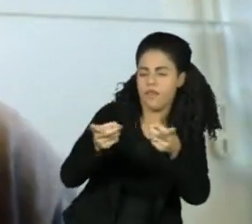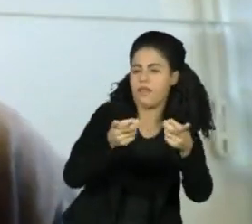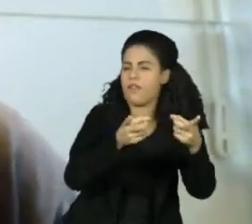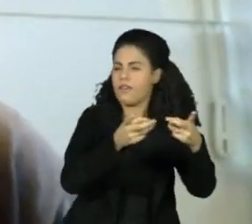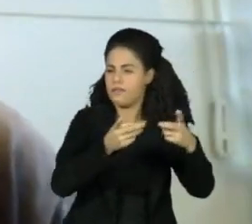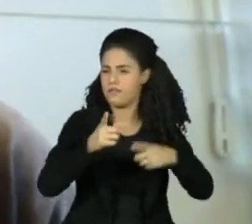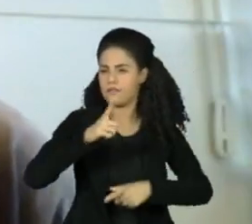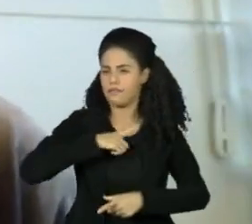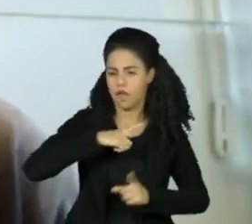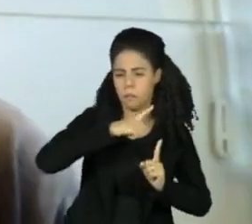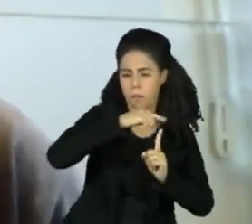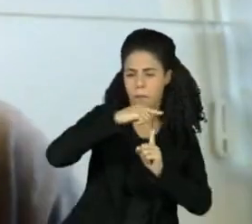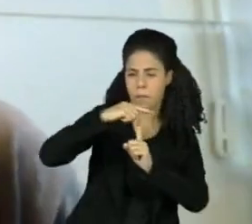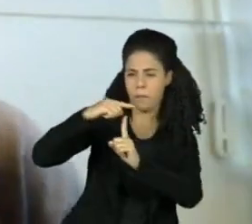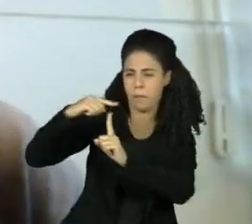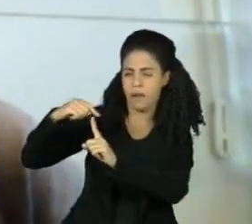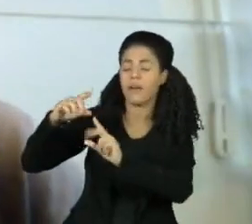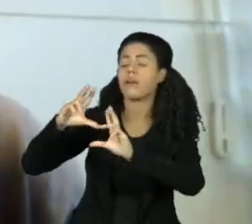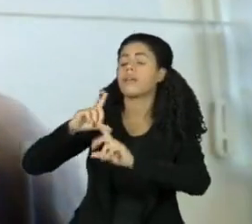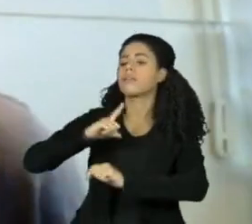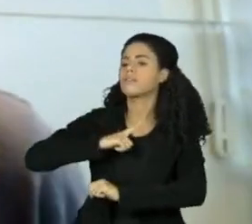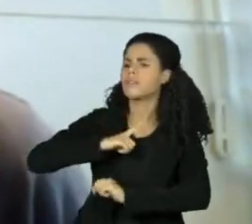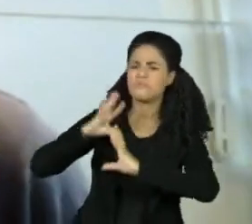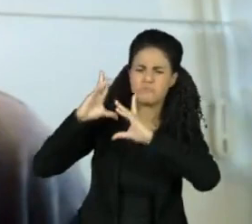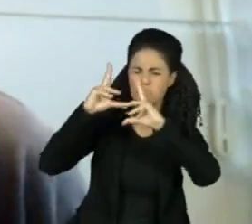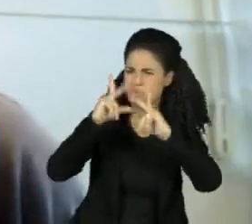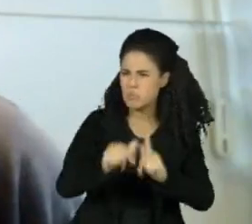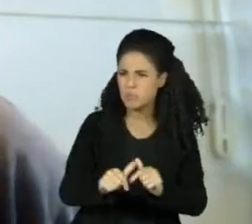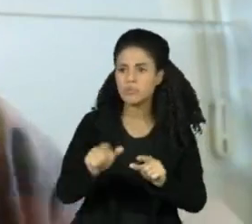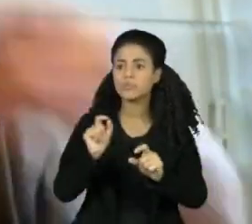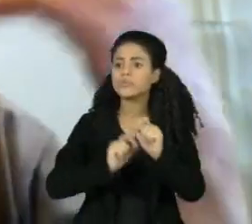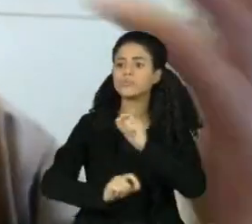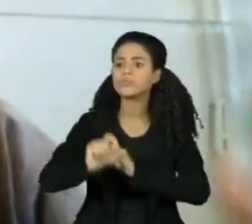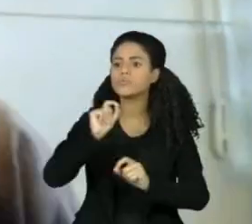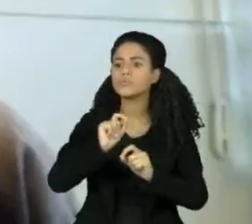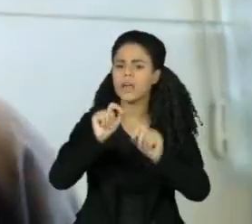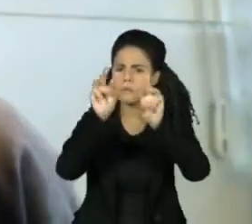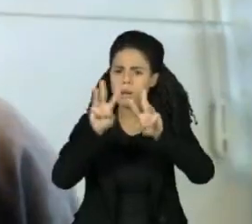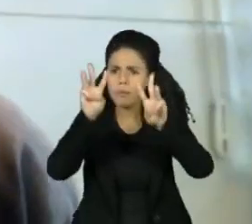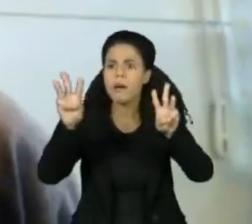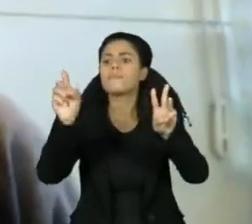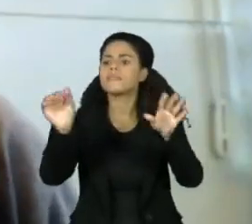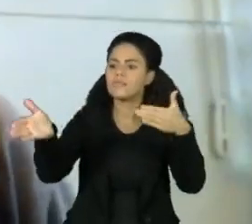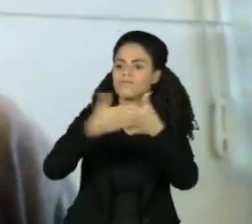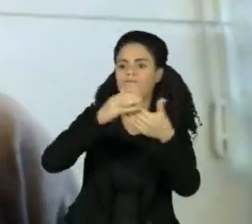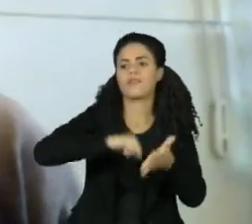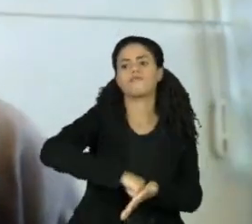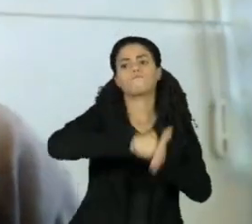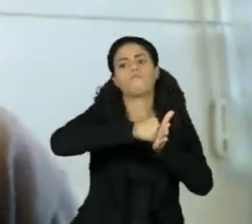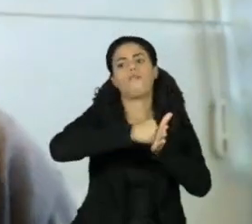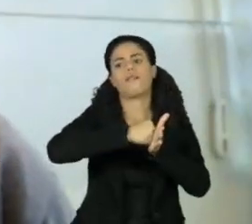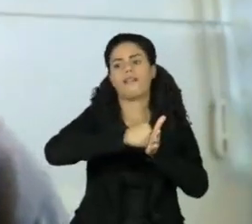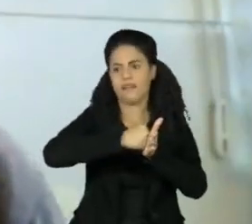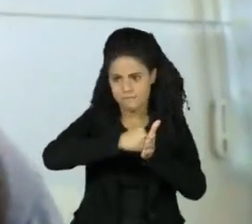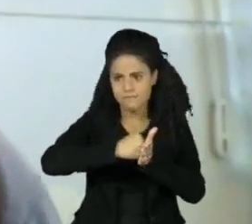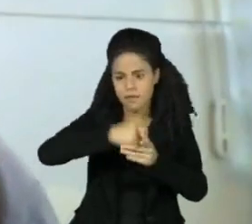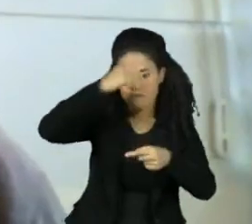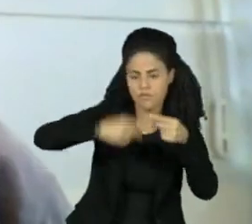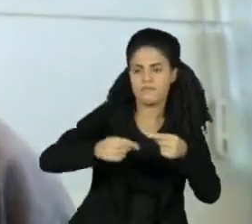produtos, tabacarias, enfim, todos esses sites têm que ser fechados, os produtos, já